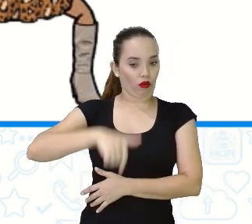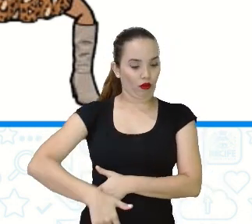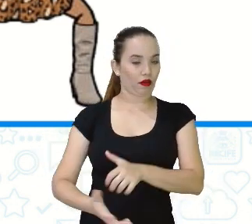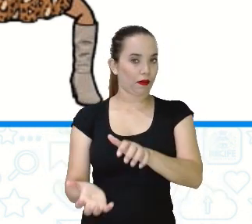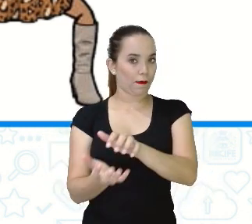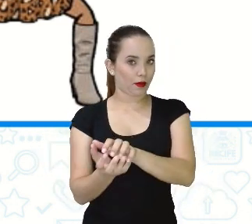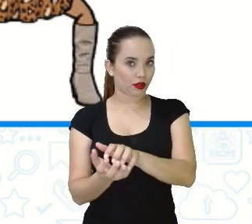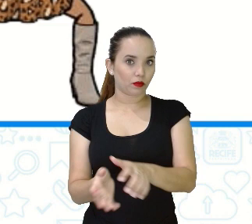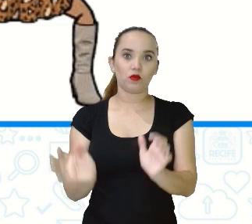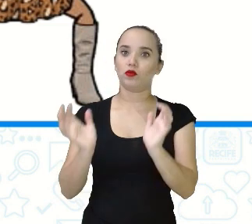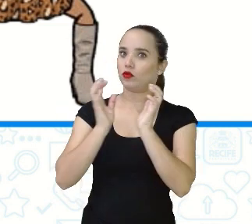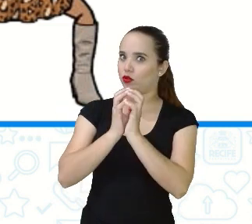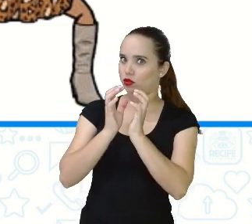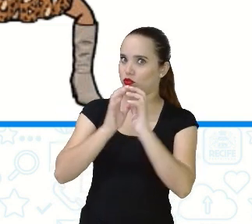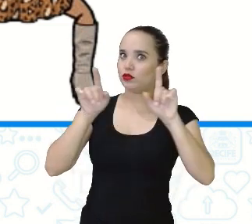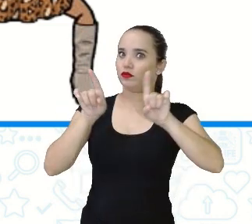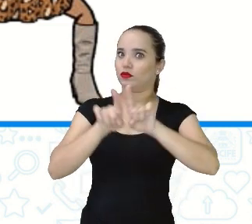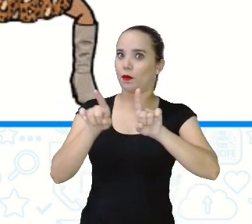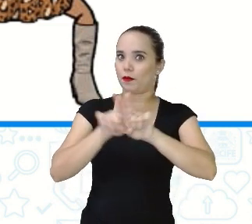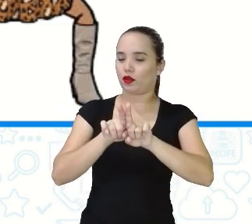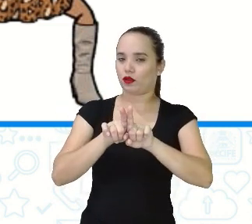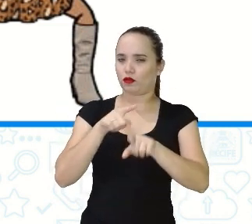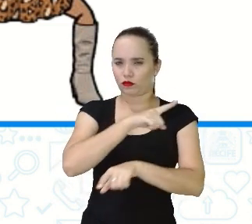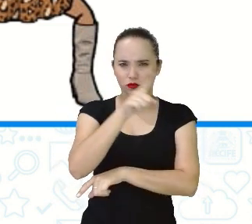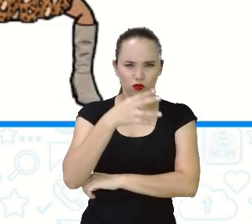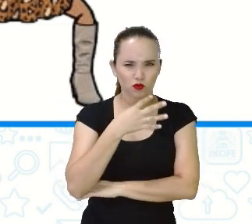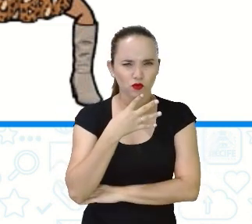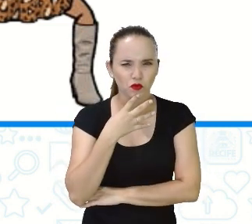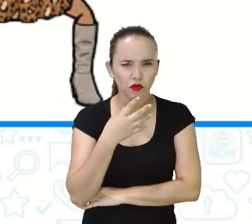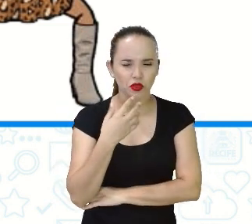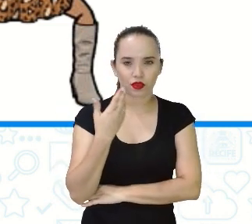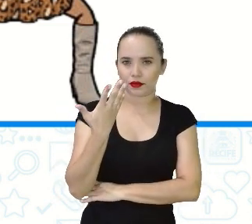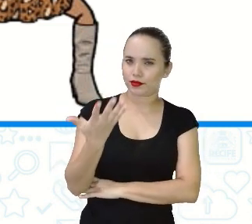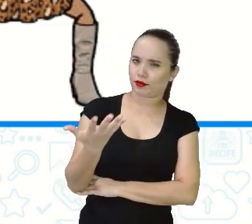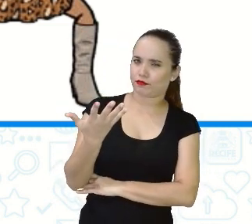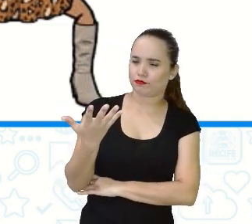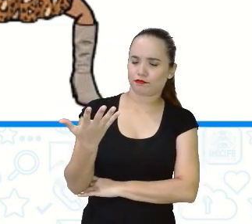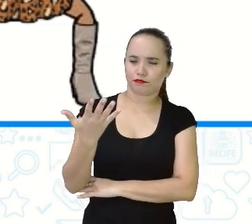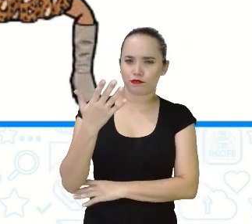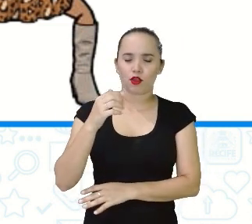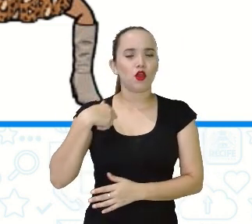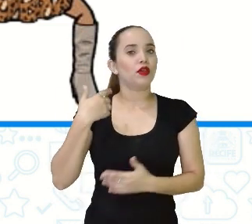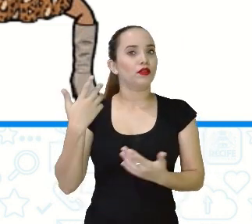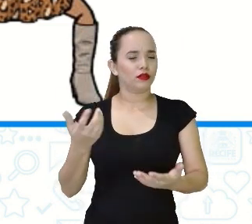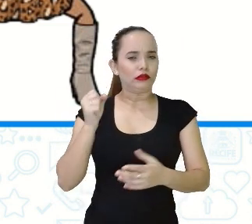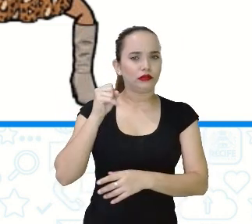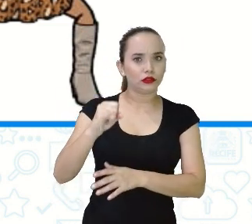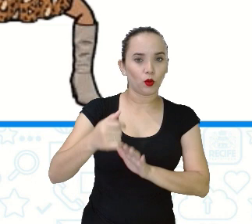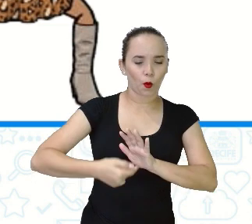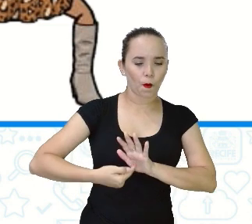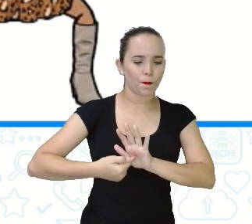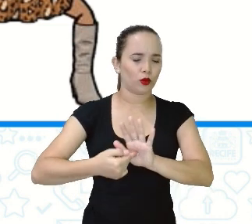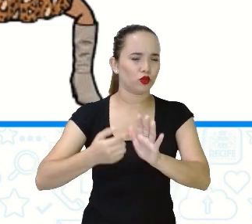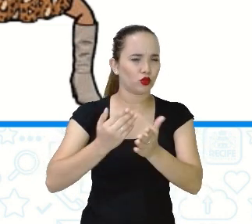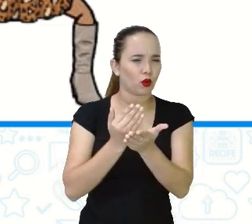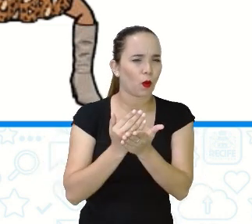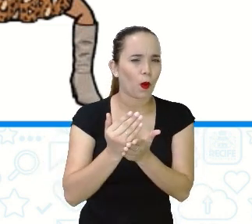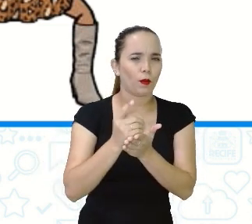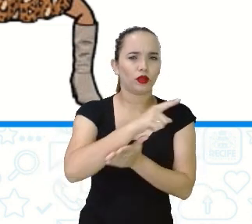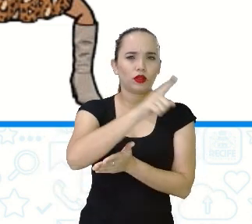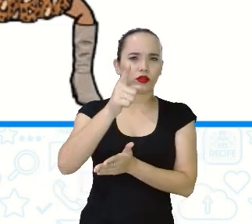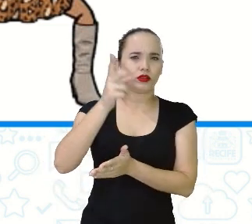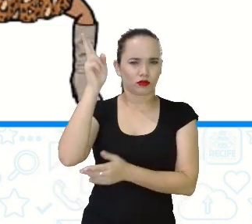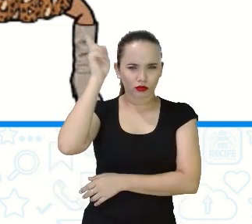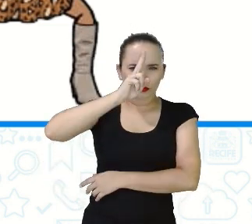de Recife. Será que vocês conhecem algum? Será que vocês vão lembrar quando eu começar a mostrar para vocês? Olha, isso